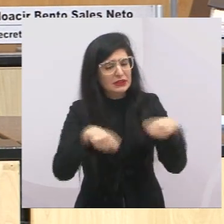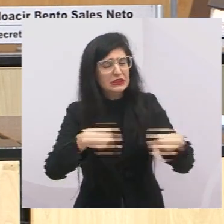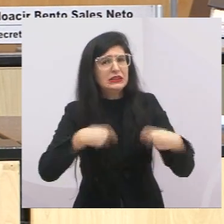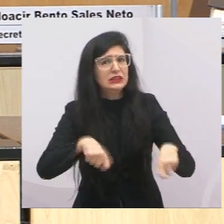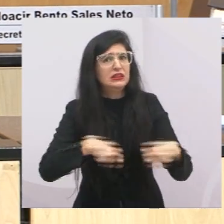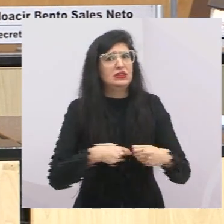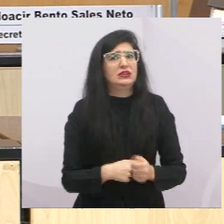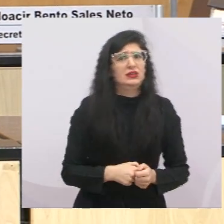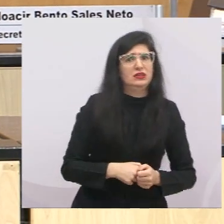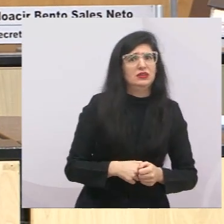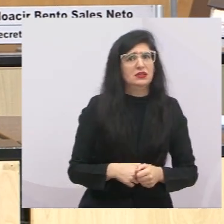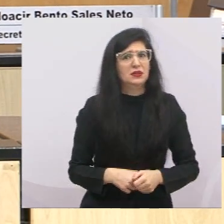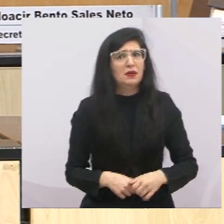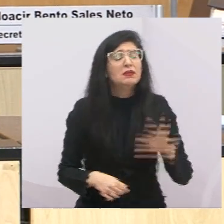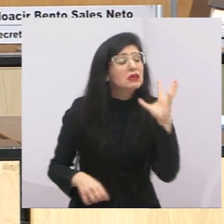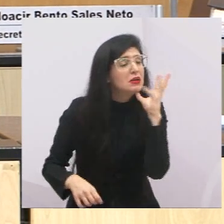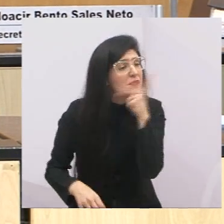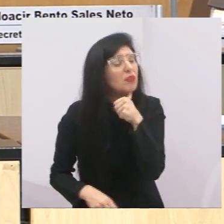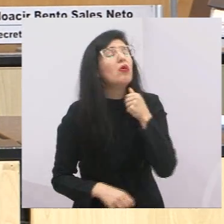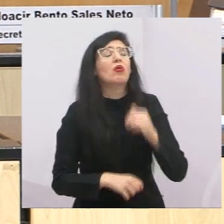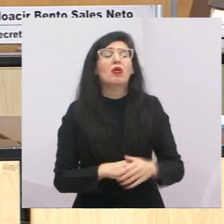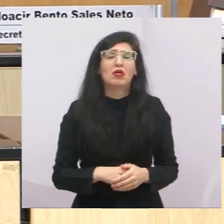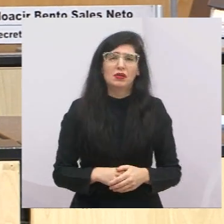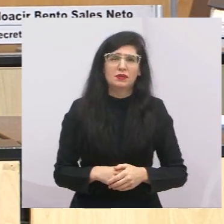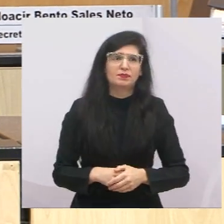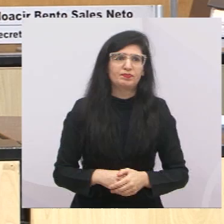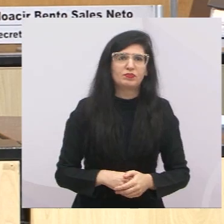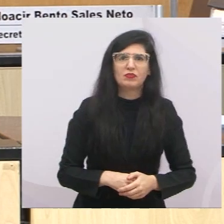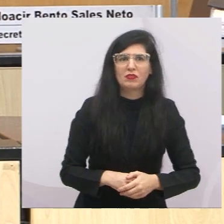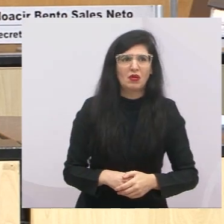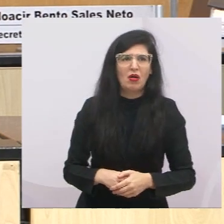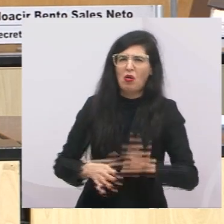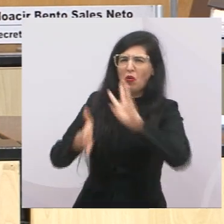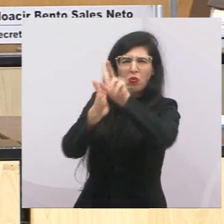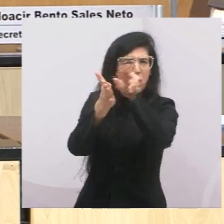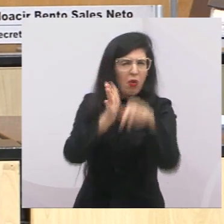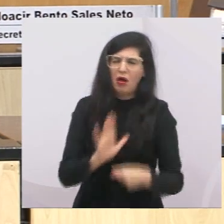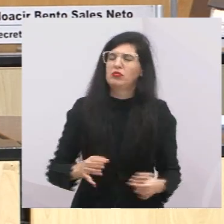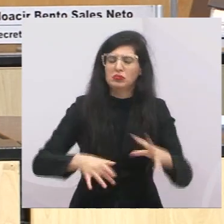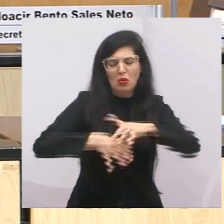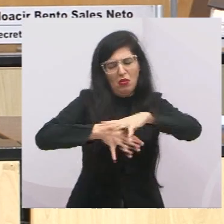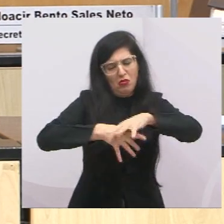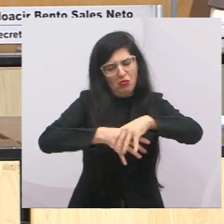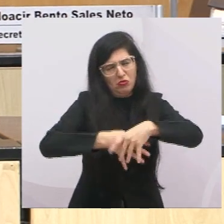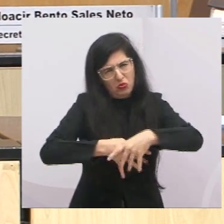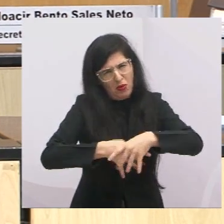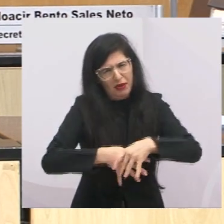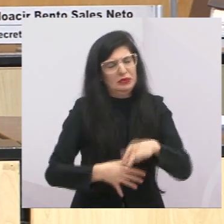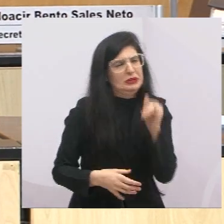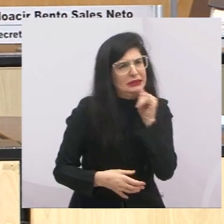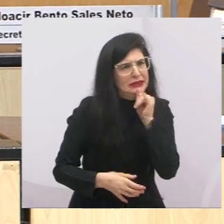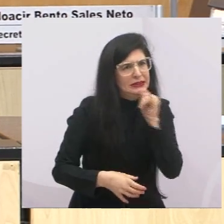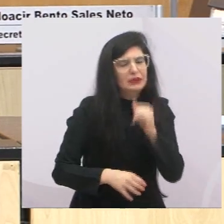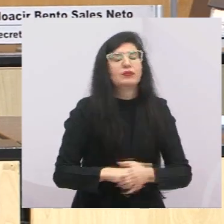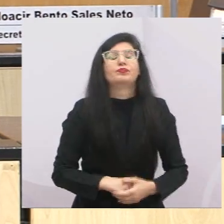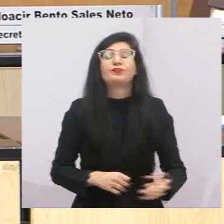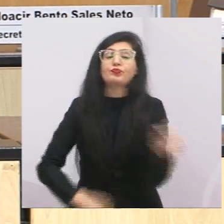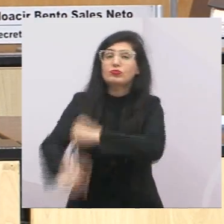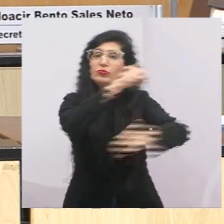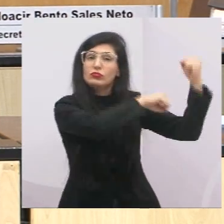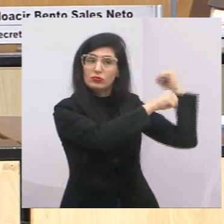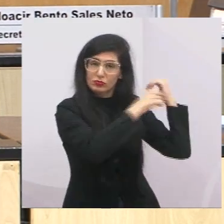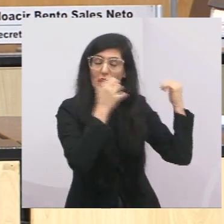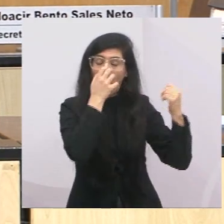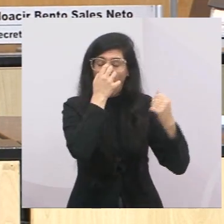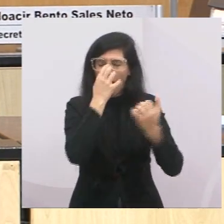que a demora nas prescrições médicas vem desde o ano de 2018, o que faz por afastar a pura alegação